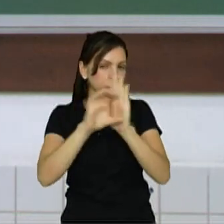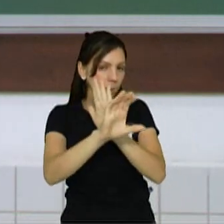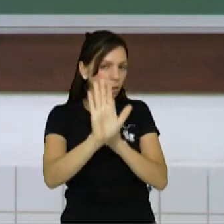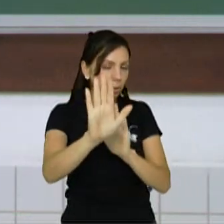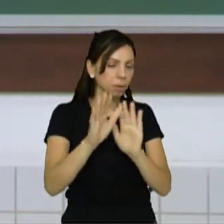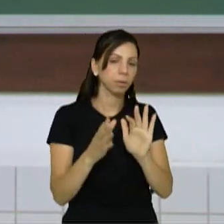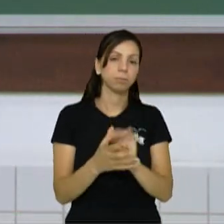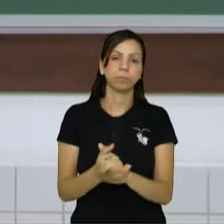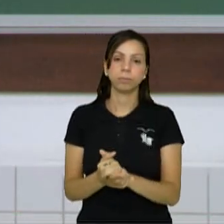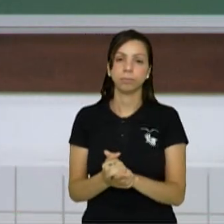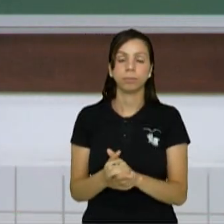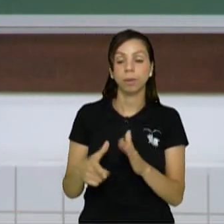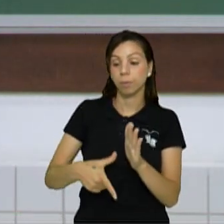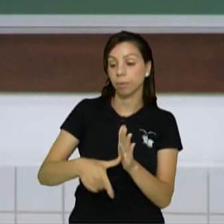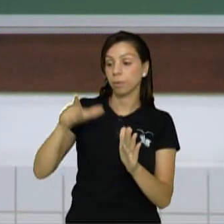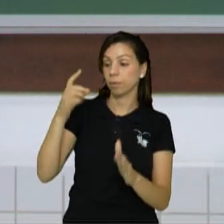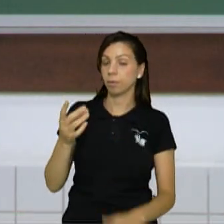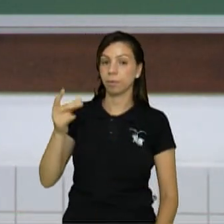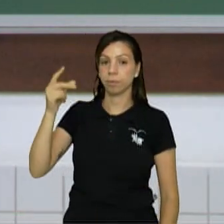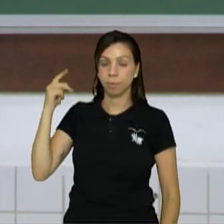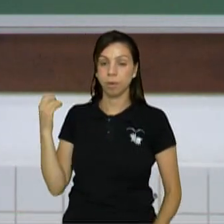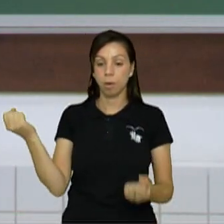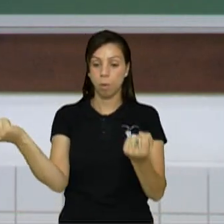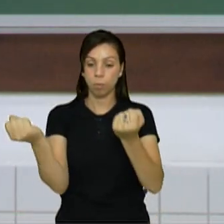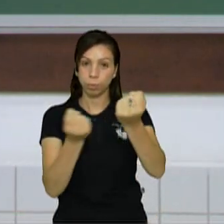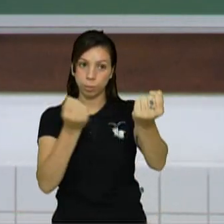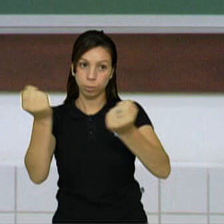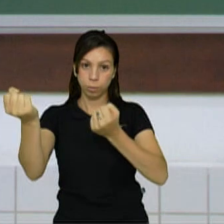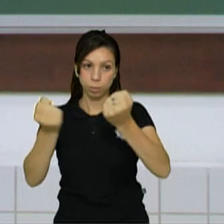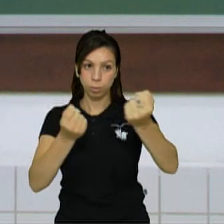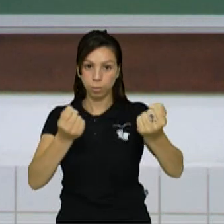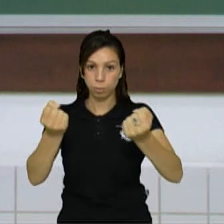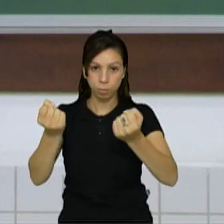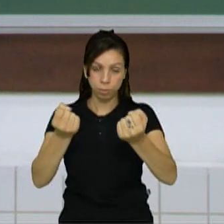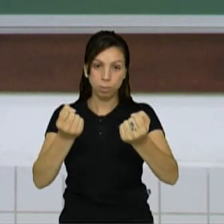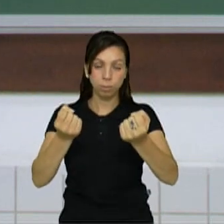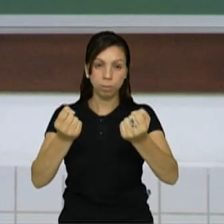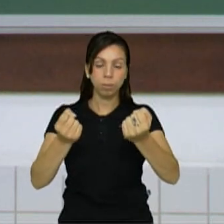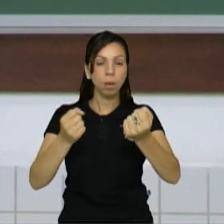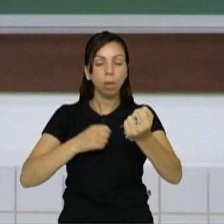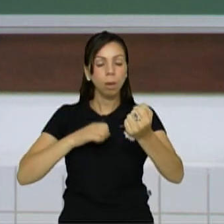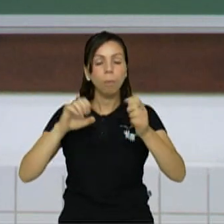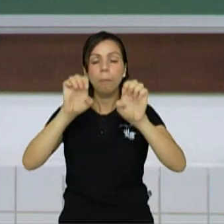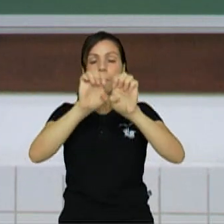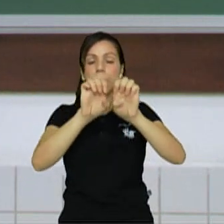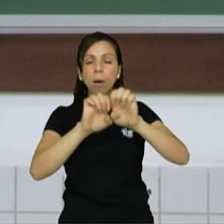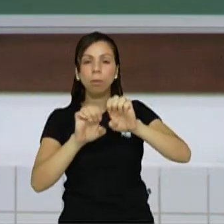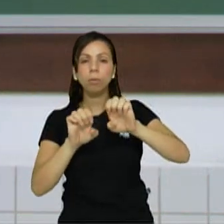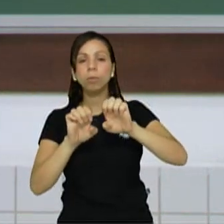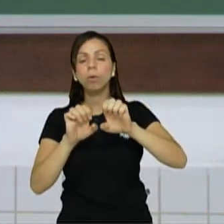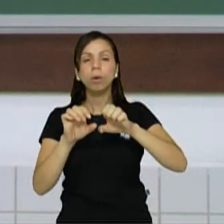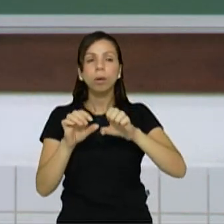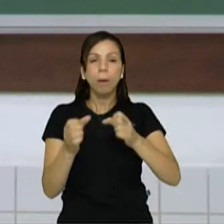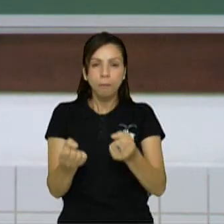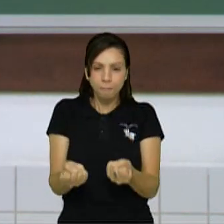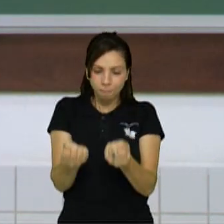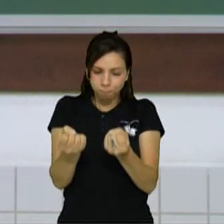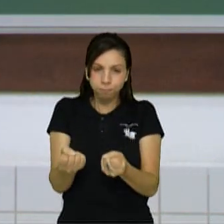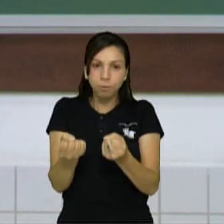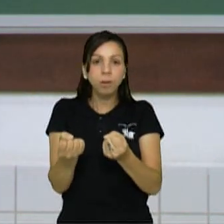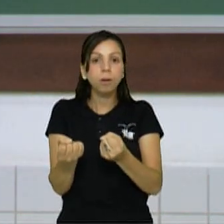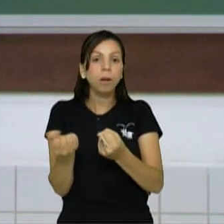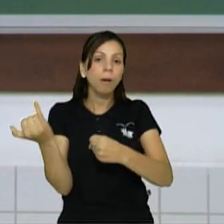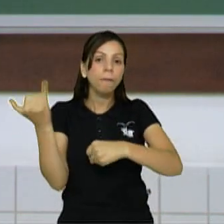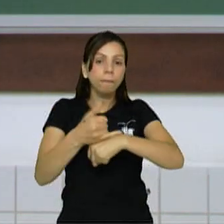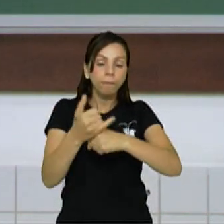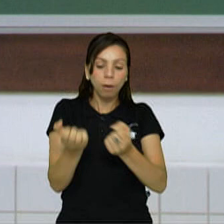olha só, antigamente, os carros, eles tinham uma estrutura que era bem maciça, era ferro maciço. Você